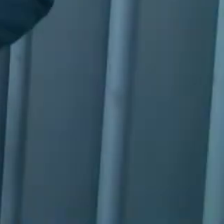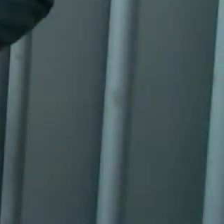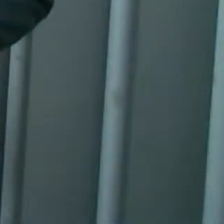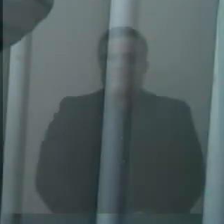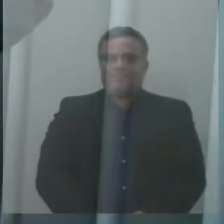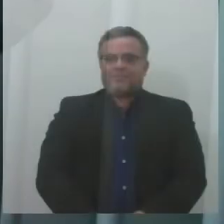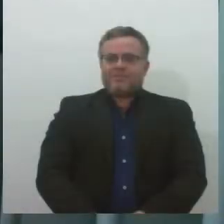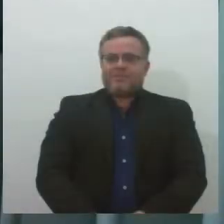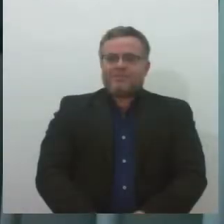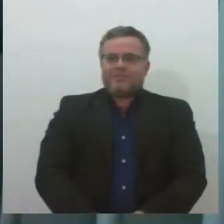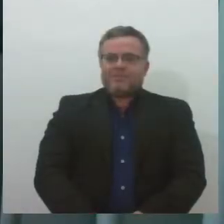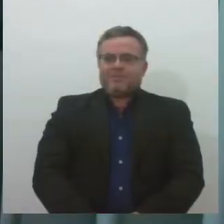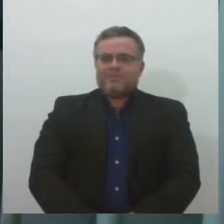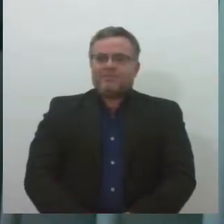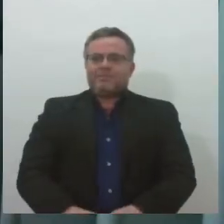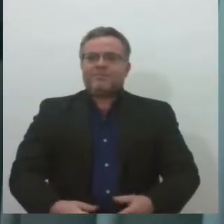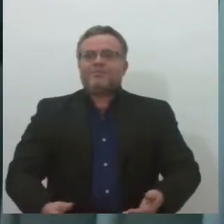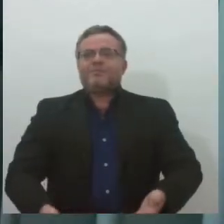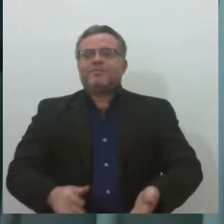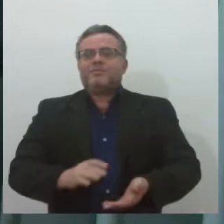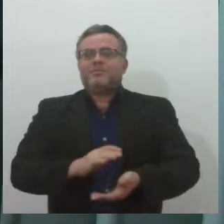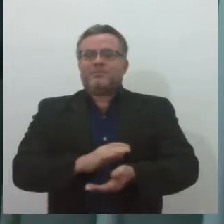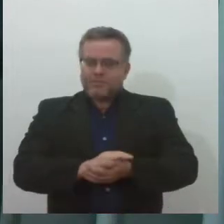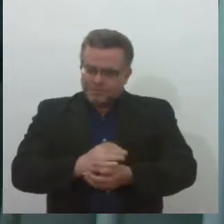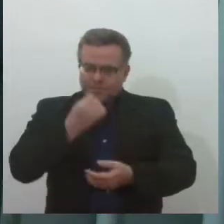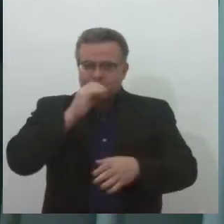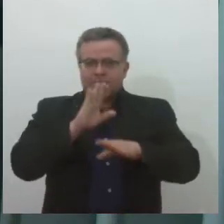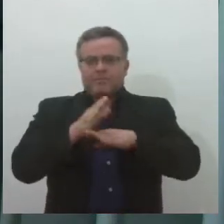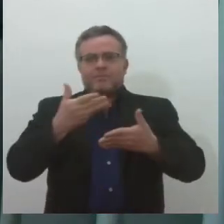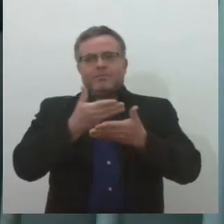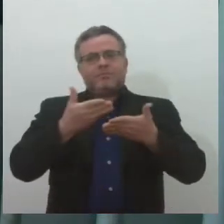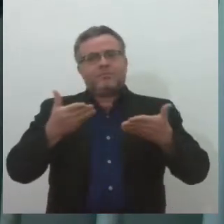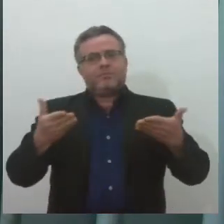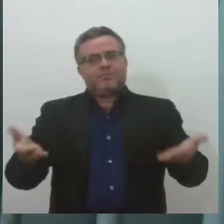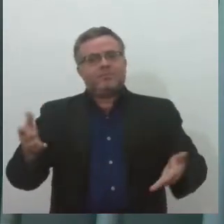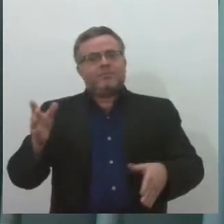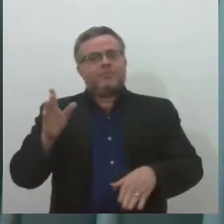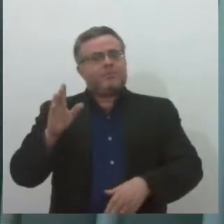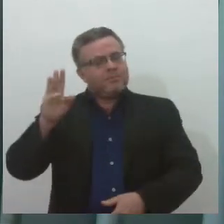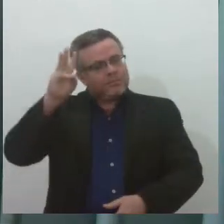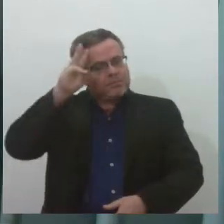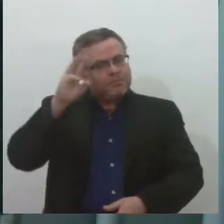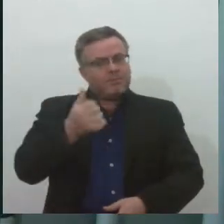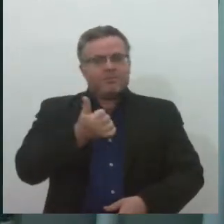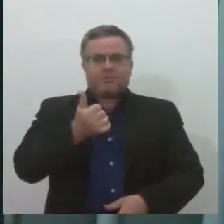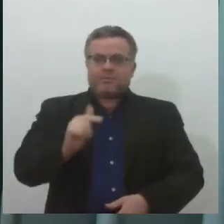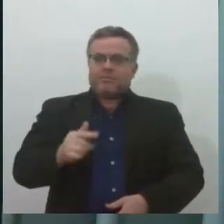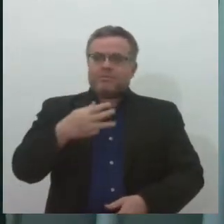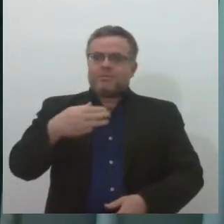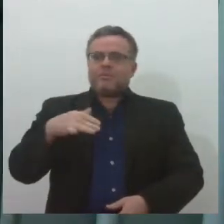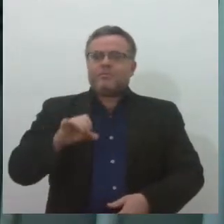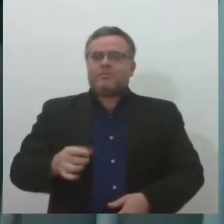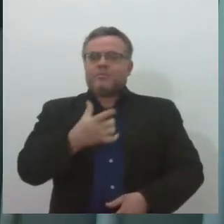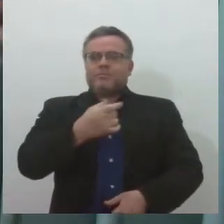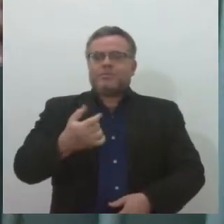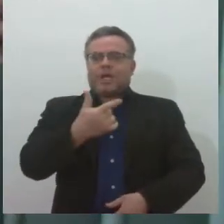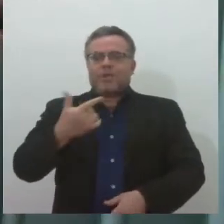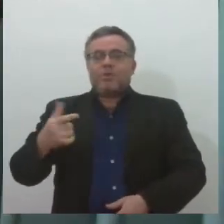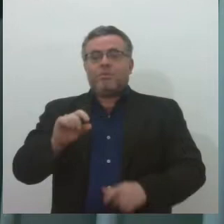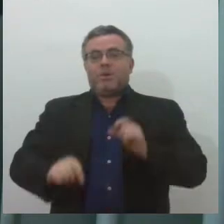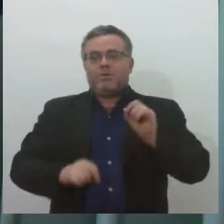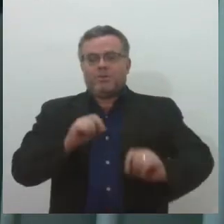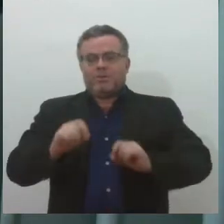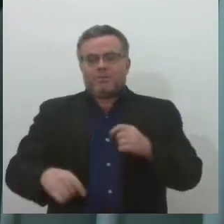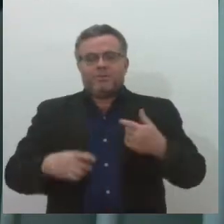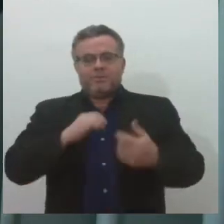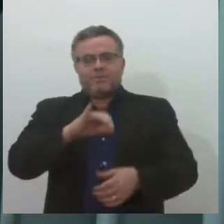o Olá muito boa tarde para você terça-feira 17 de maio de 2022 o